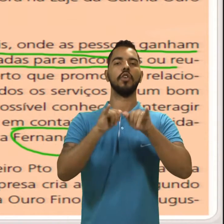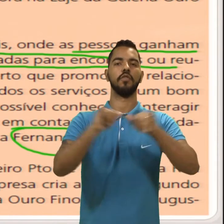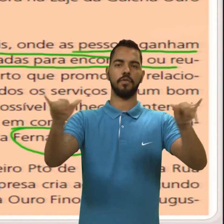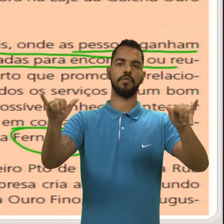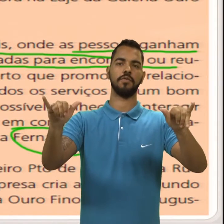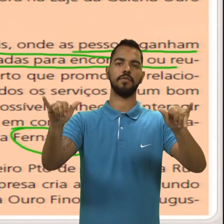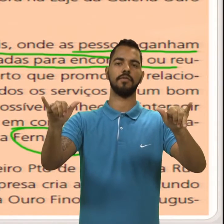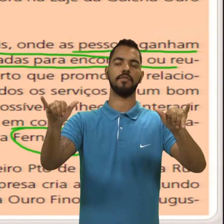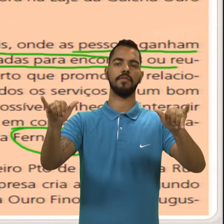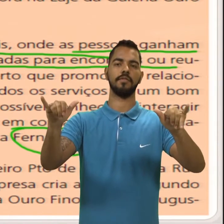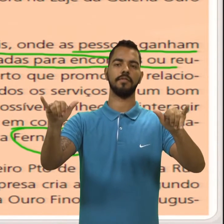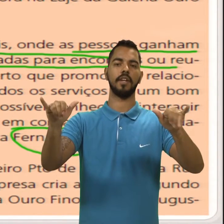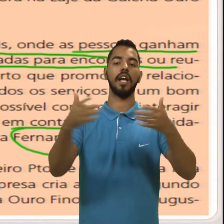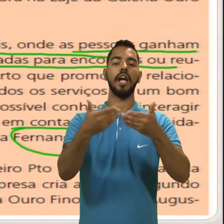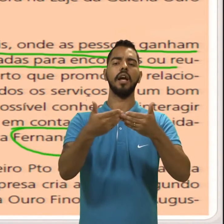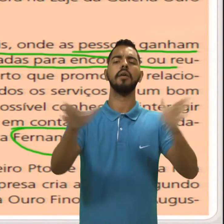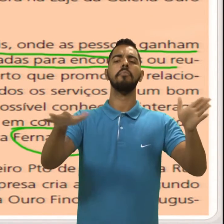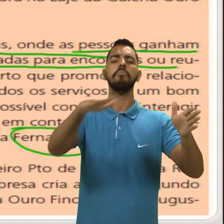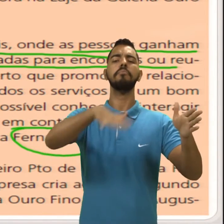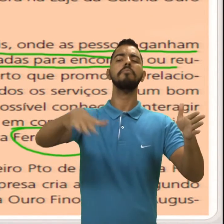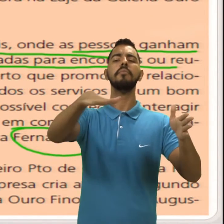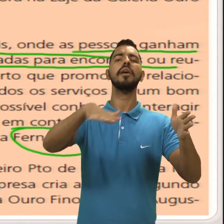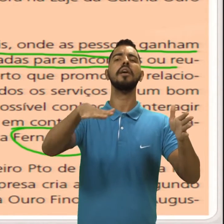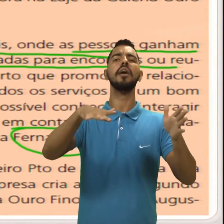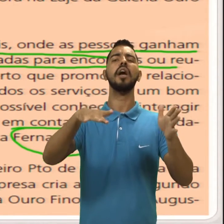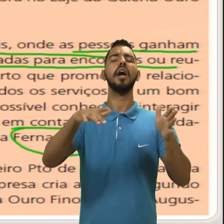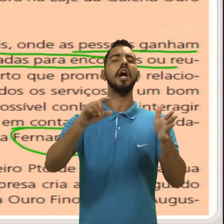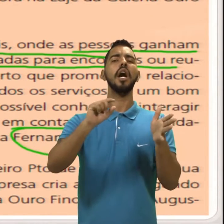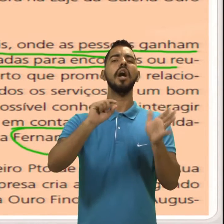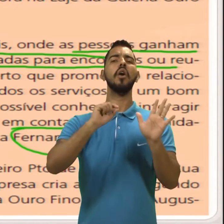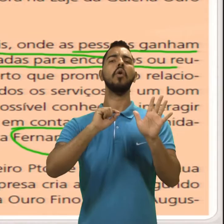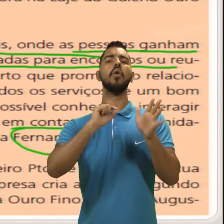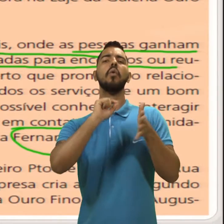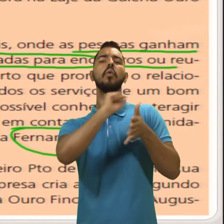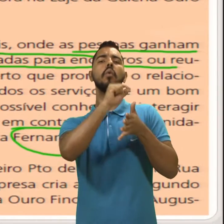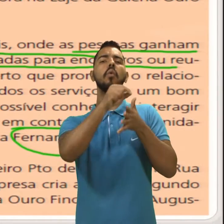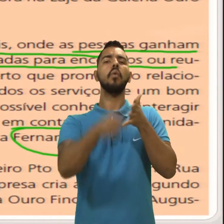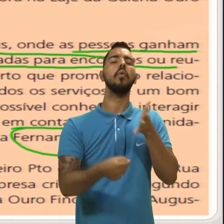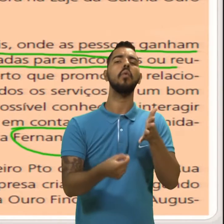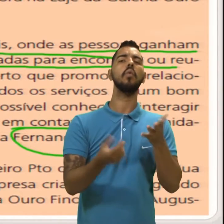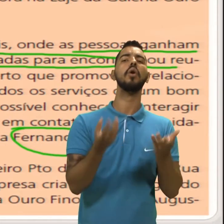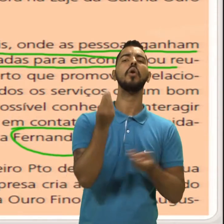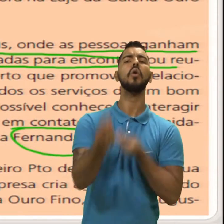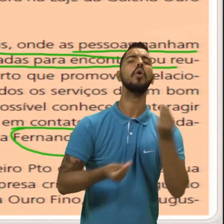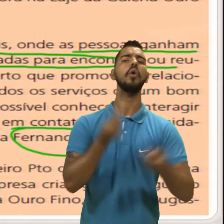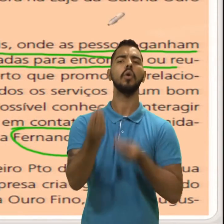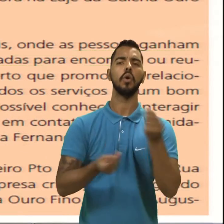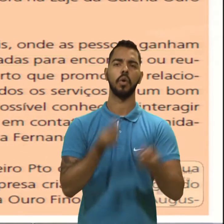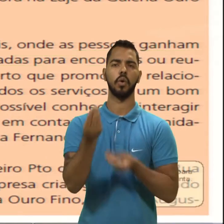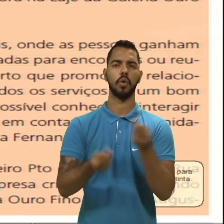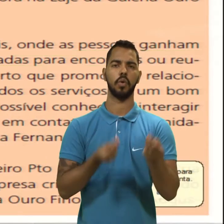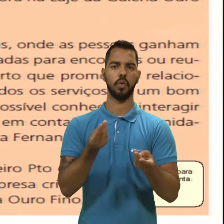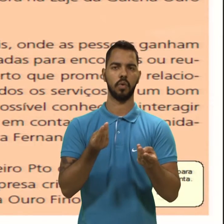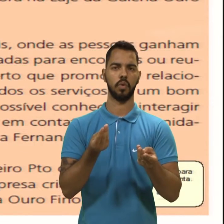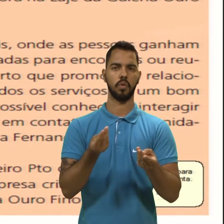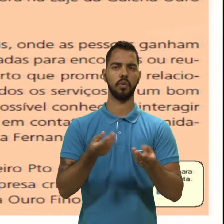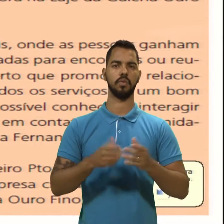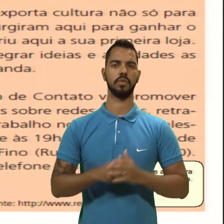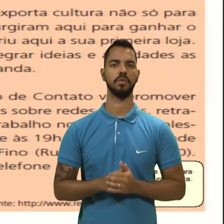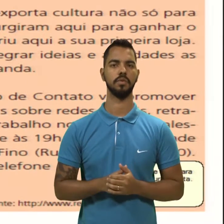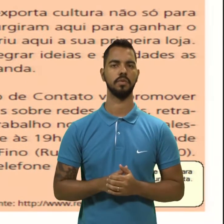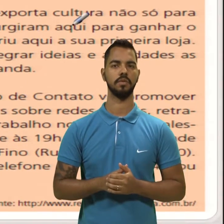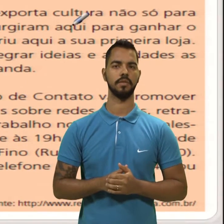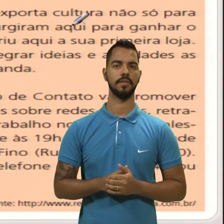verdade antecipa a discussão que vai ter no evento. Vamos ver mais